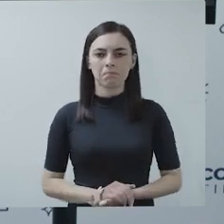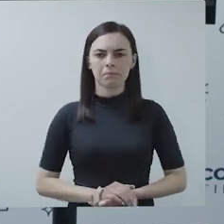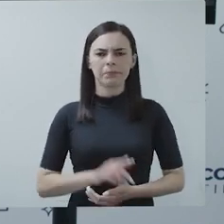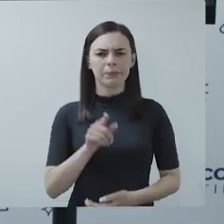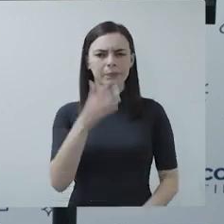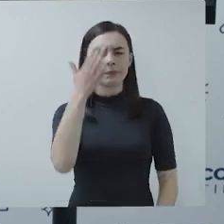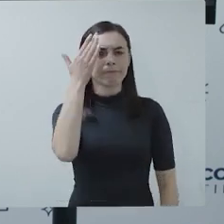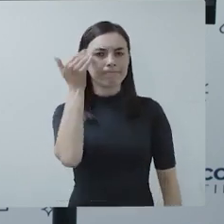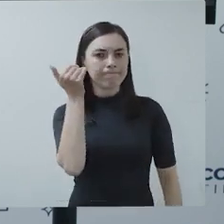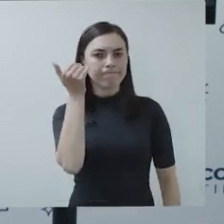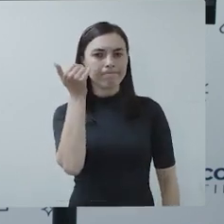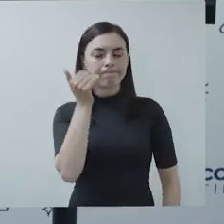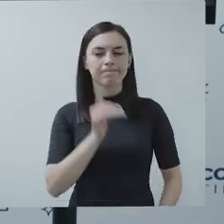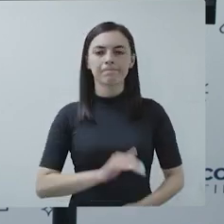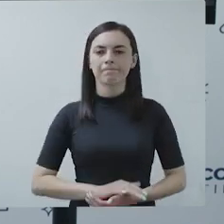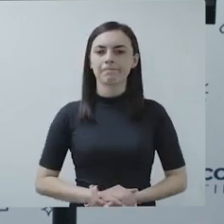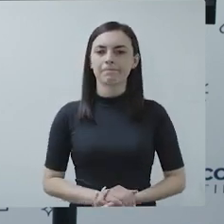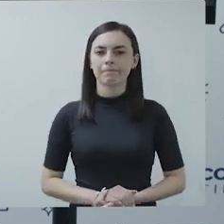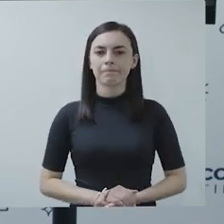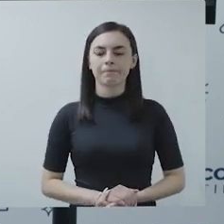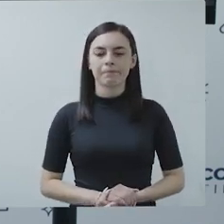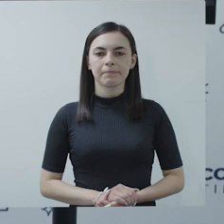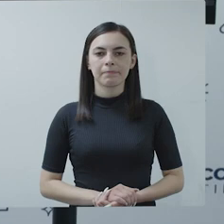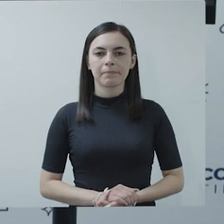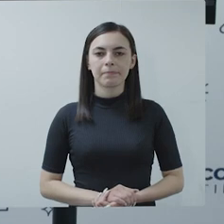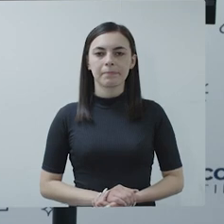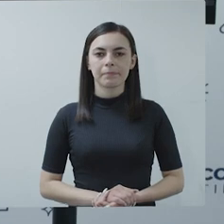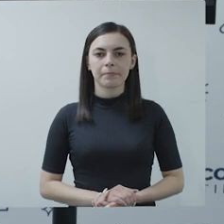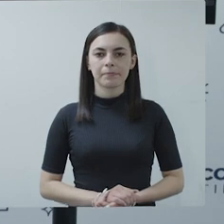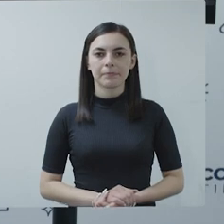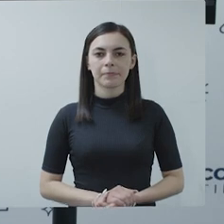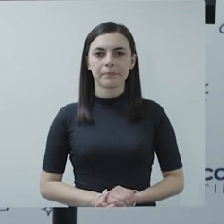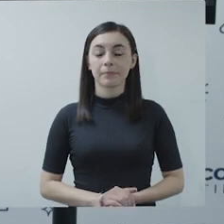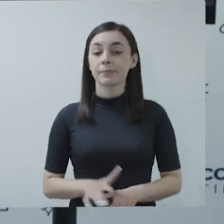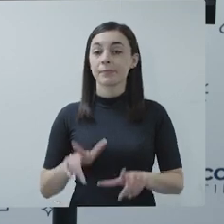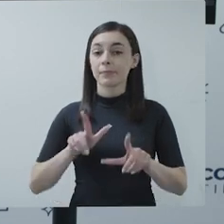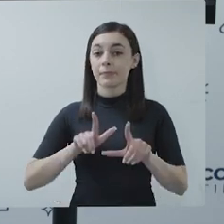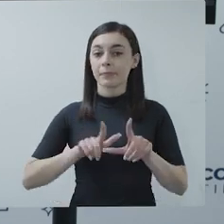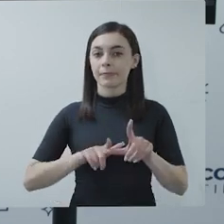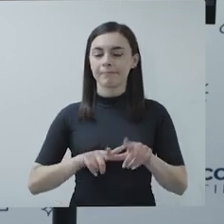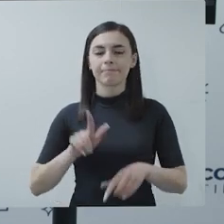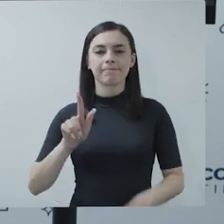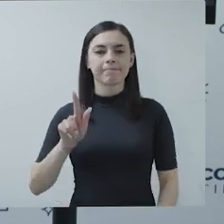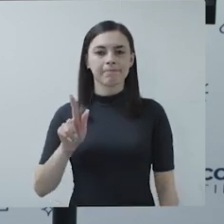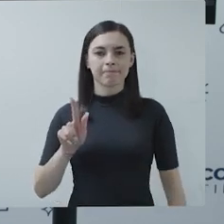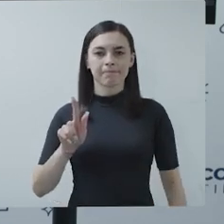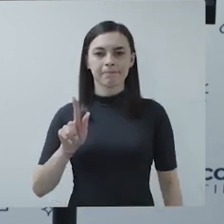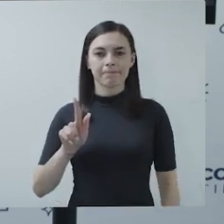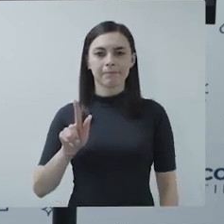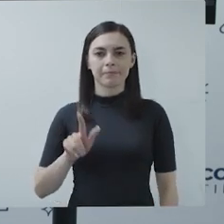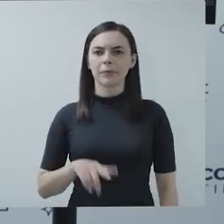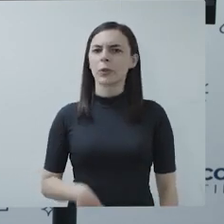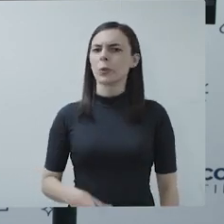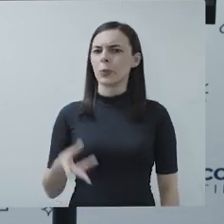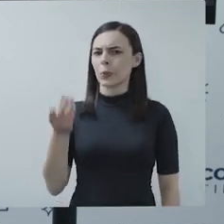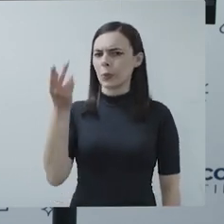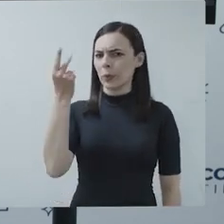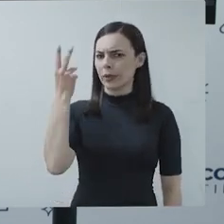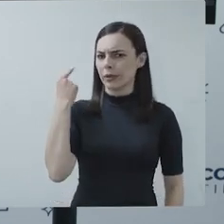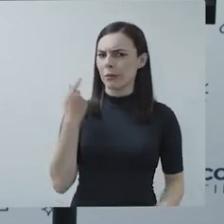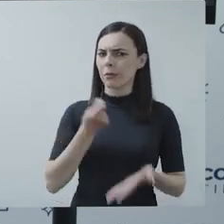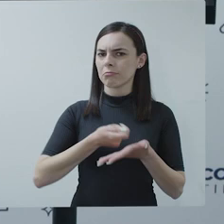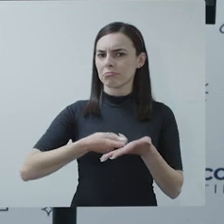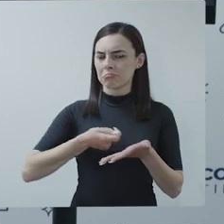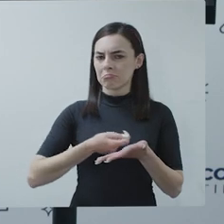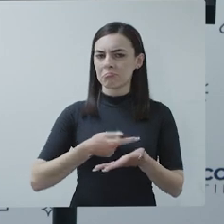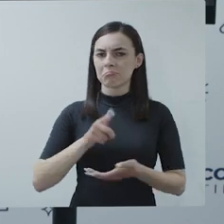já sabem? Vamos lá. Vai ser a letra G. Faz tempo que a gente não faz letra G,